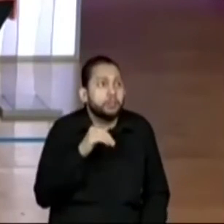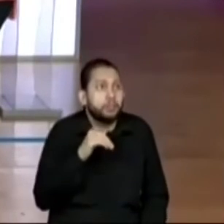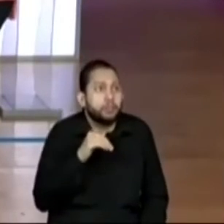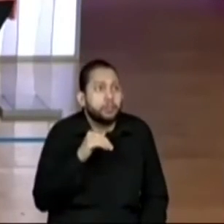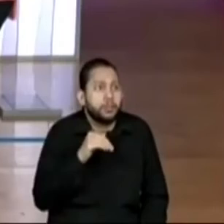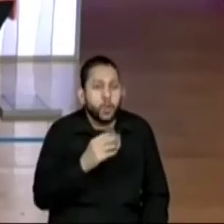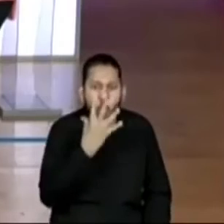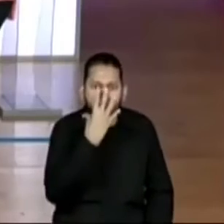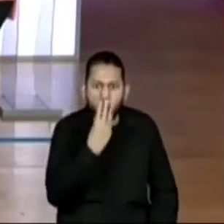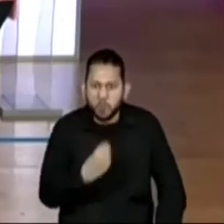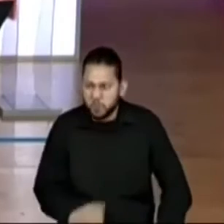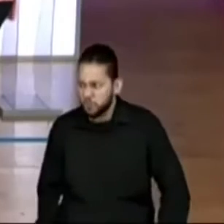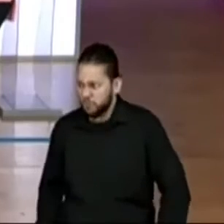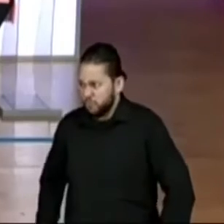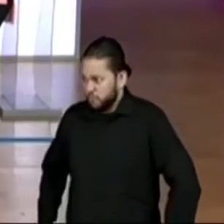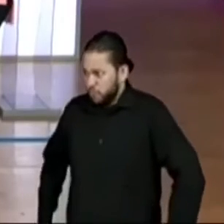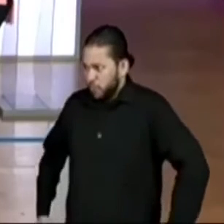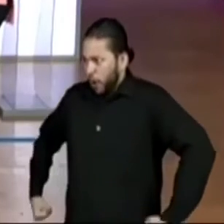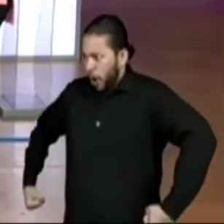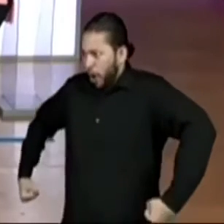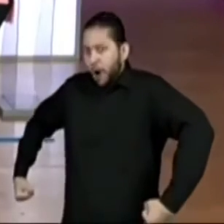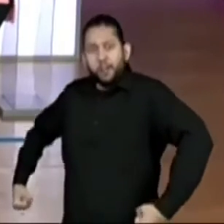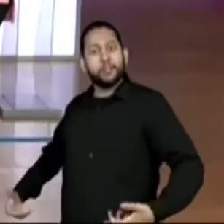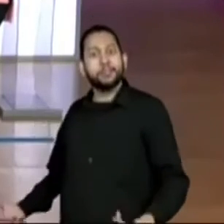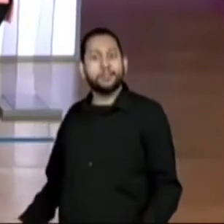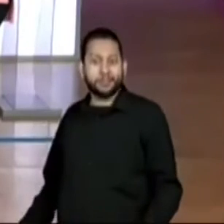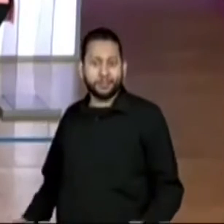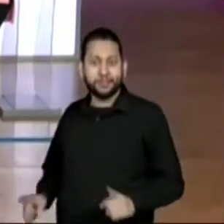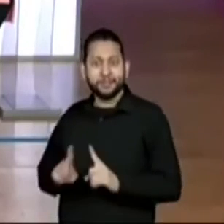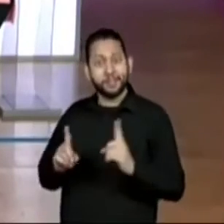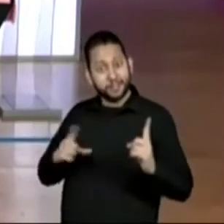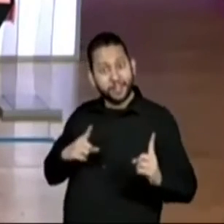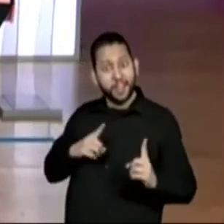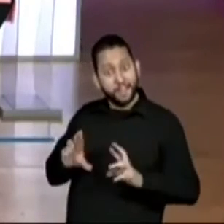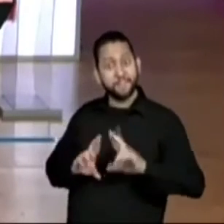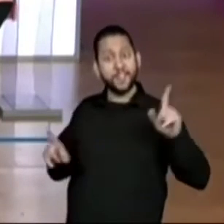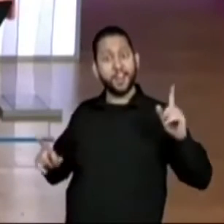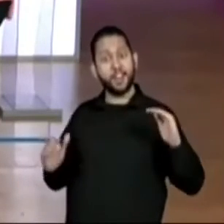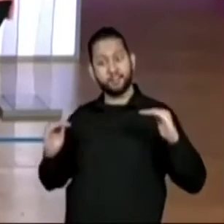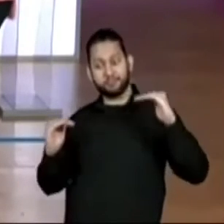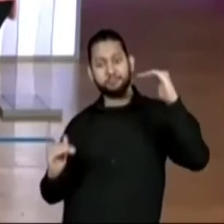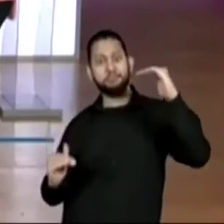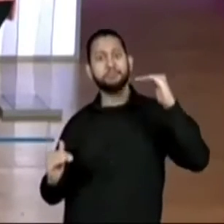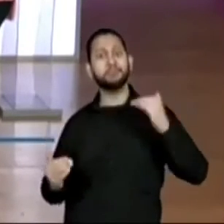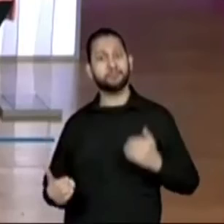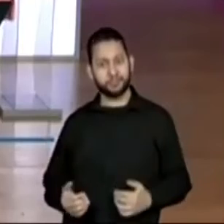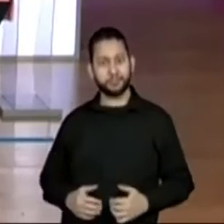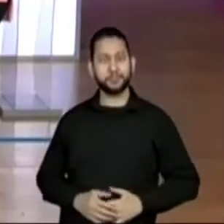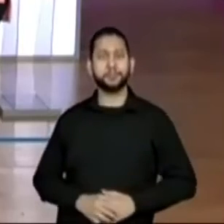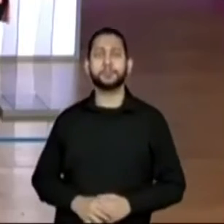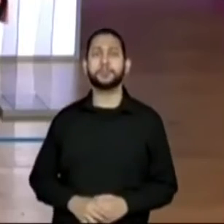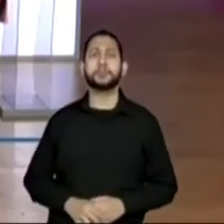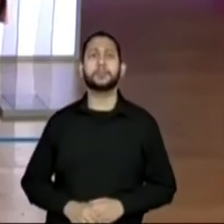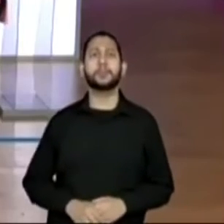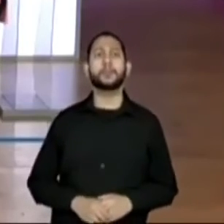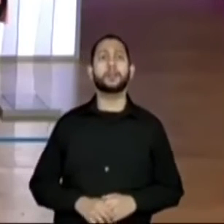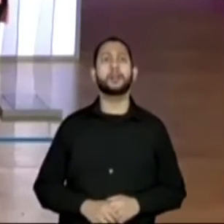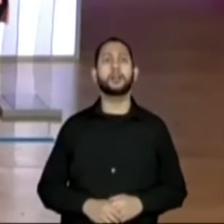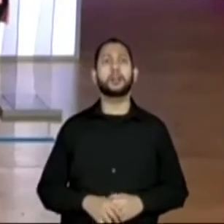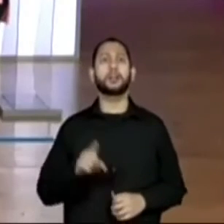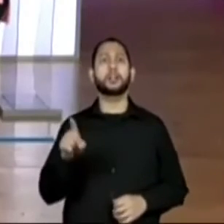vovó, certo? Certo, Pro. Aí, teve um comentário que,